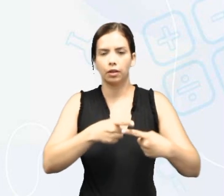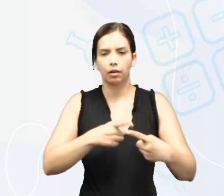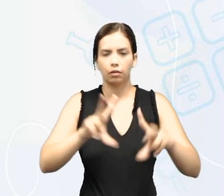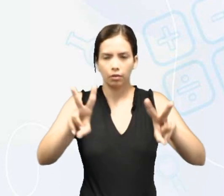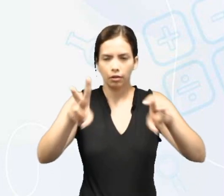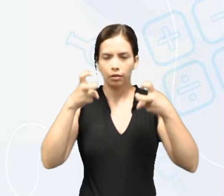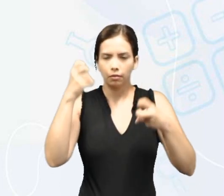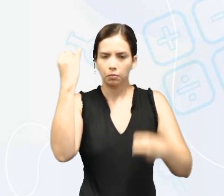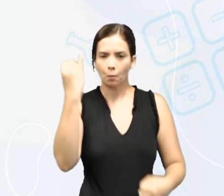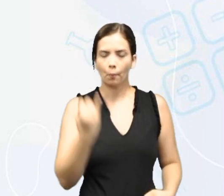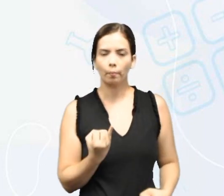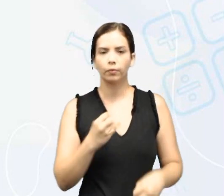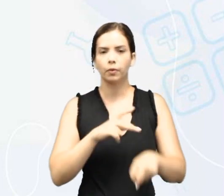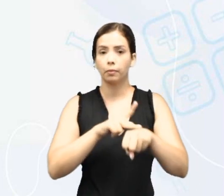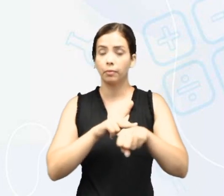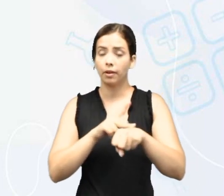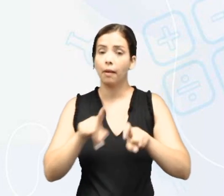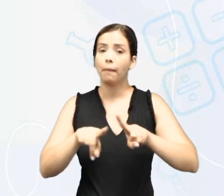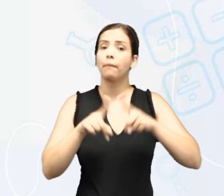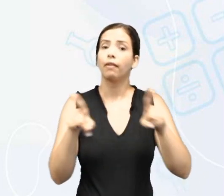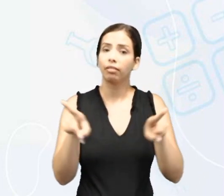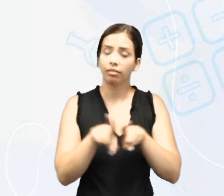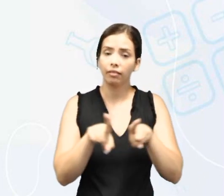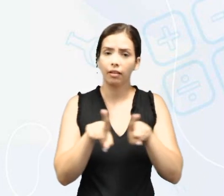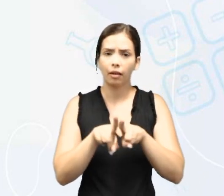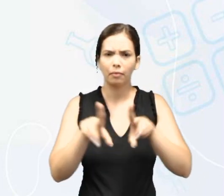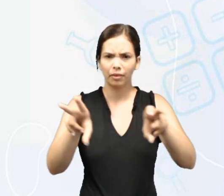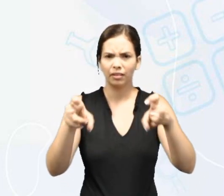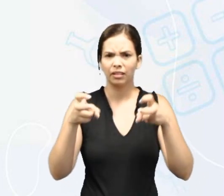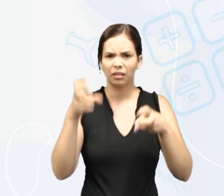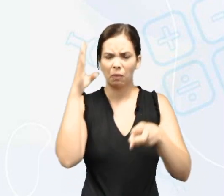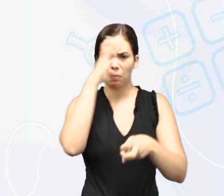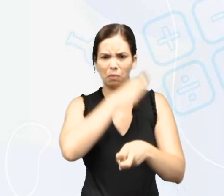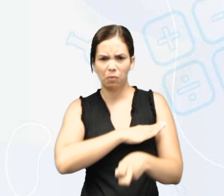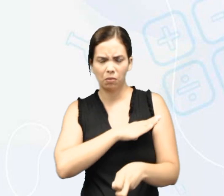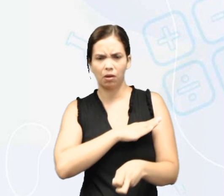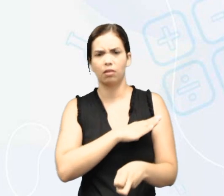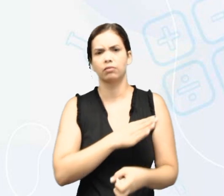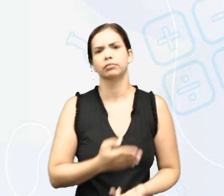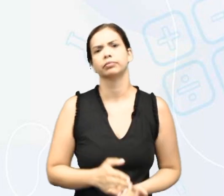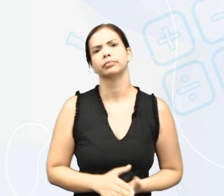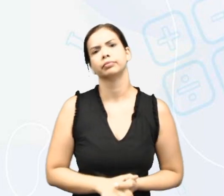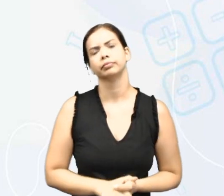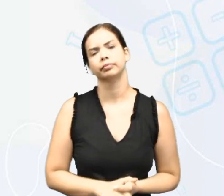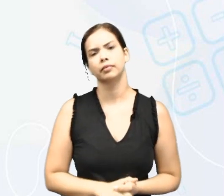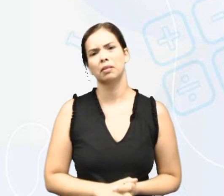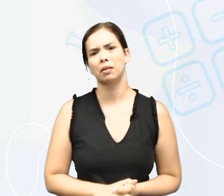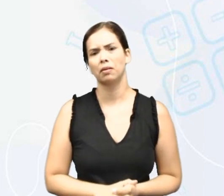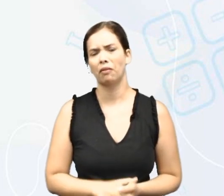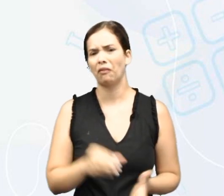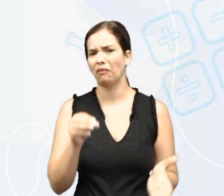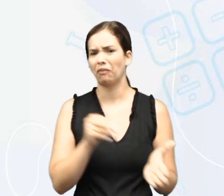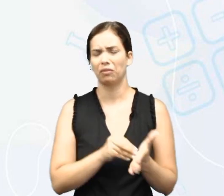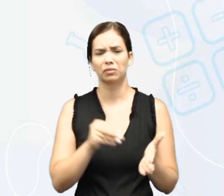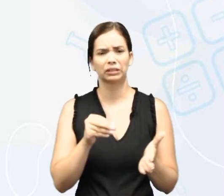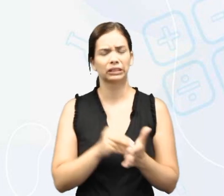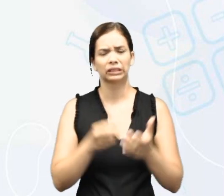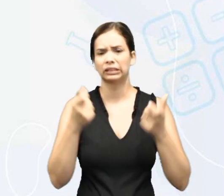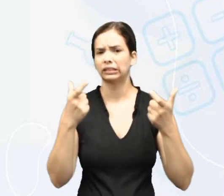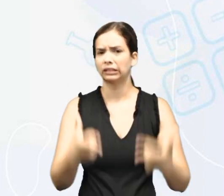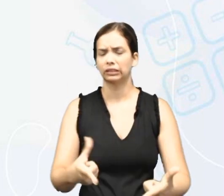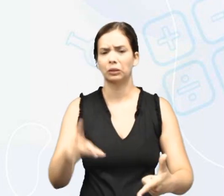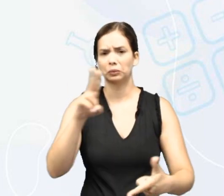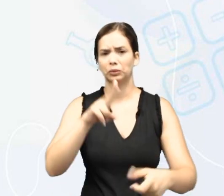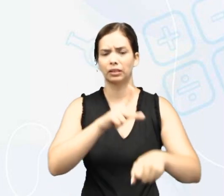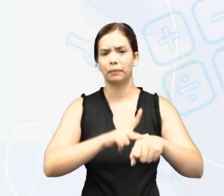ela é associada à morte, né, ao mal, ao luxo, certa má sorte. E muitas pessoas não